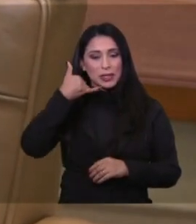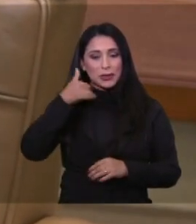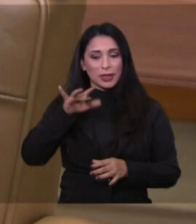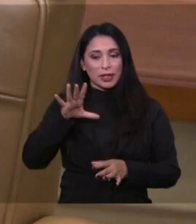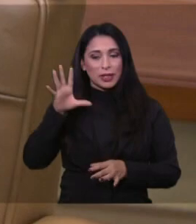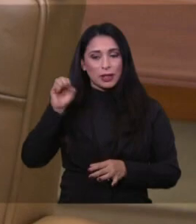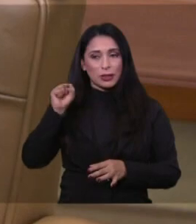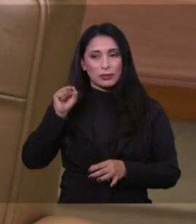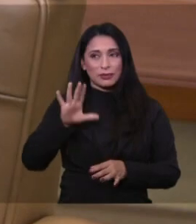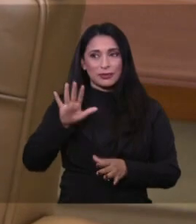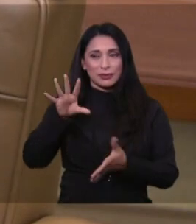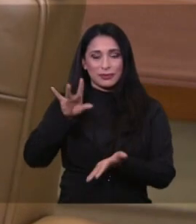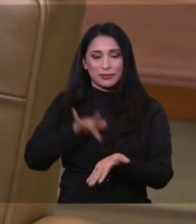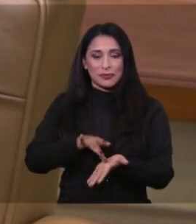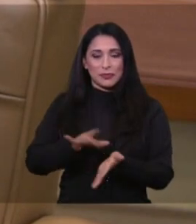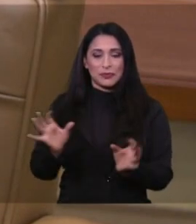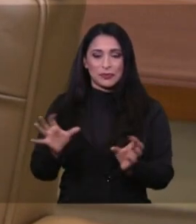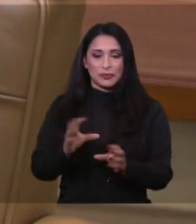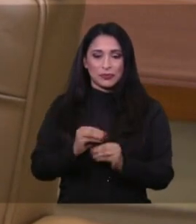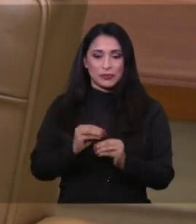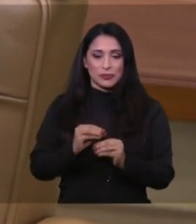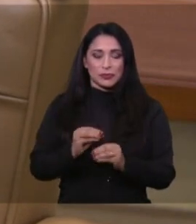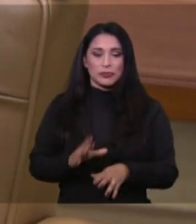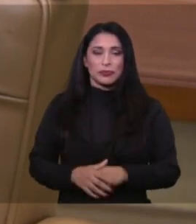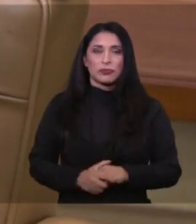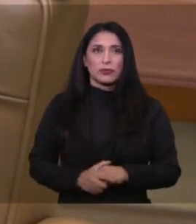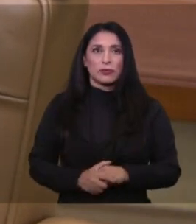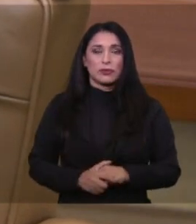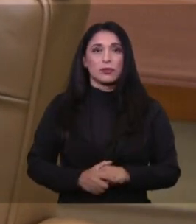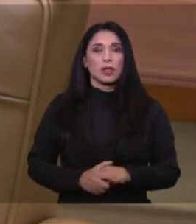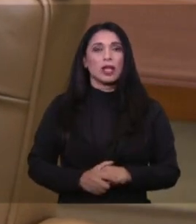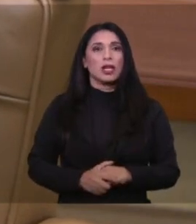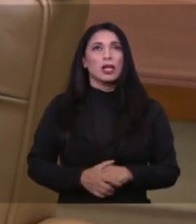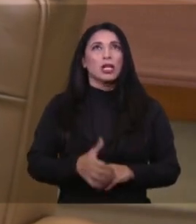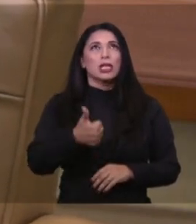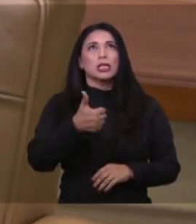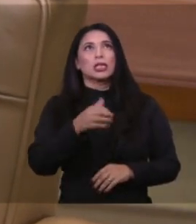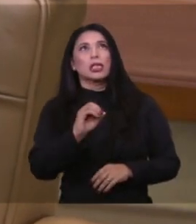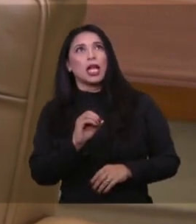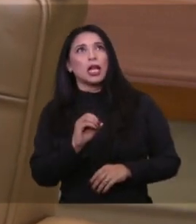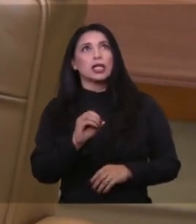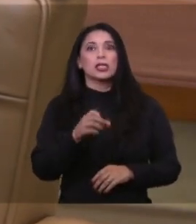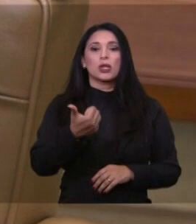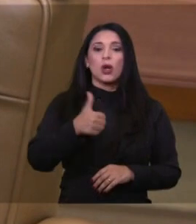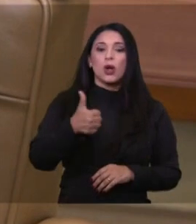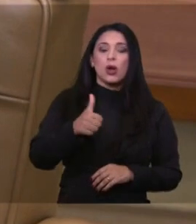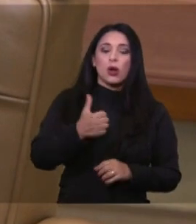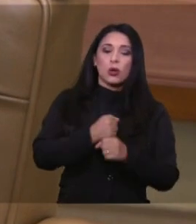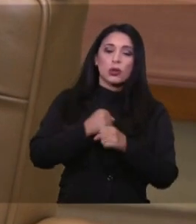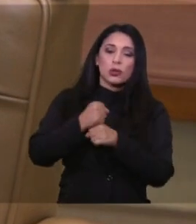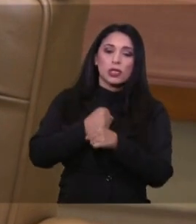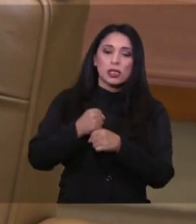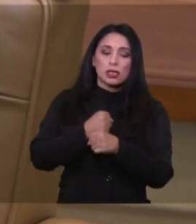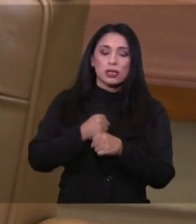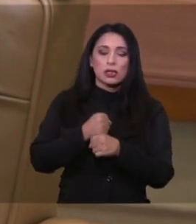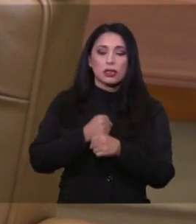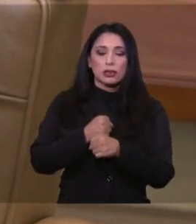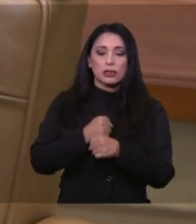Em 2004. 10 anos, 11 anos discutindo a reforma.